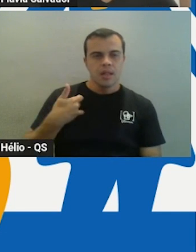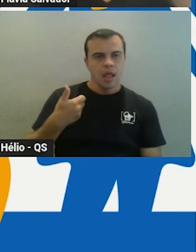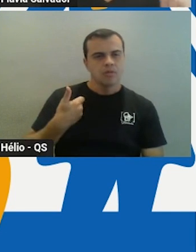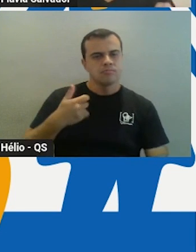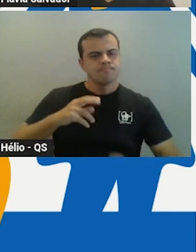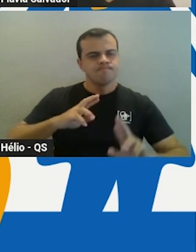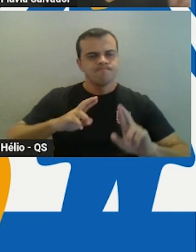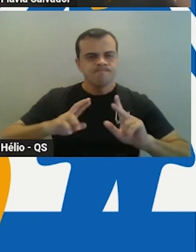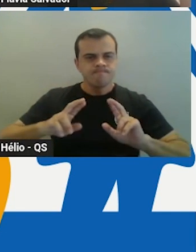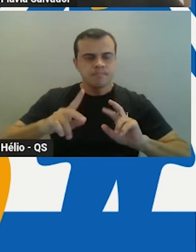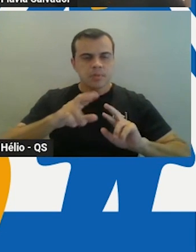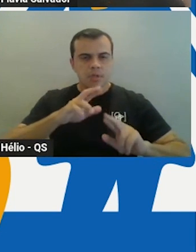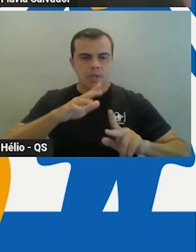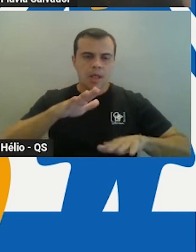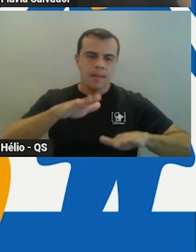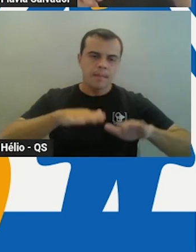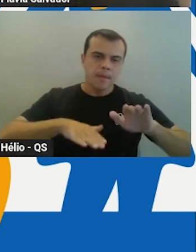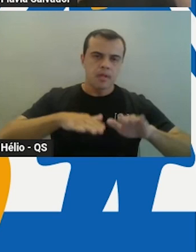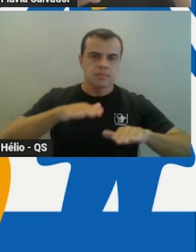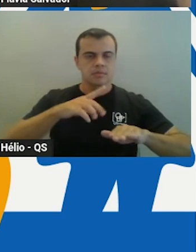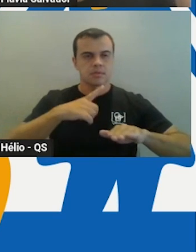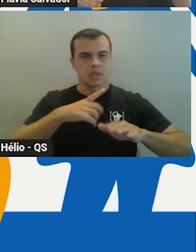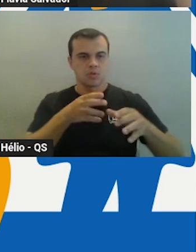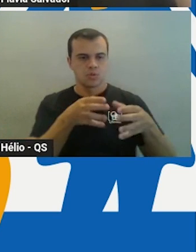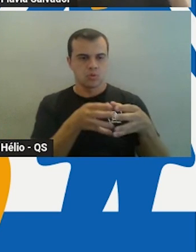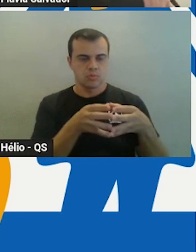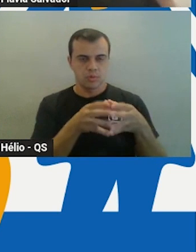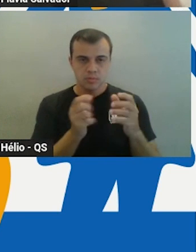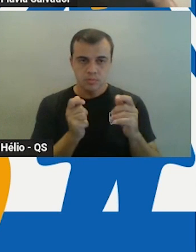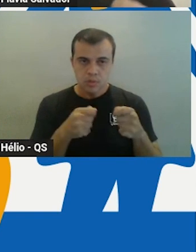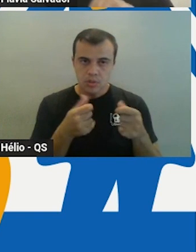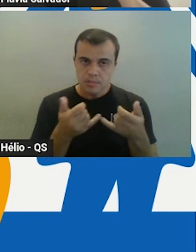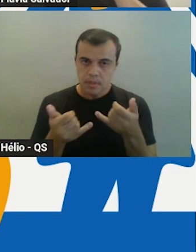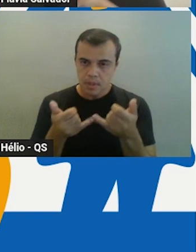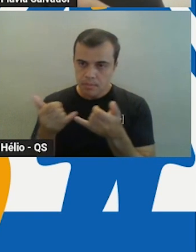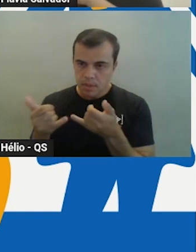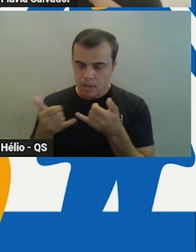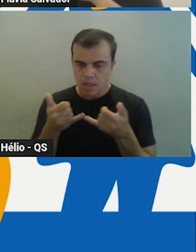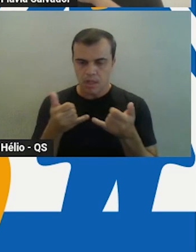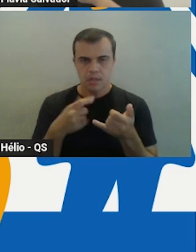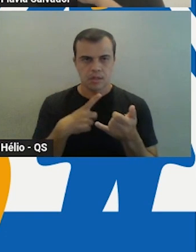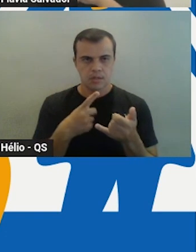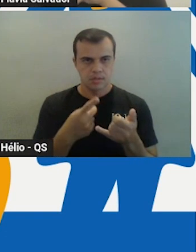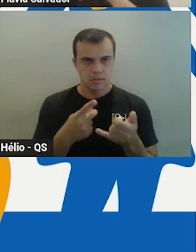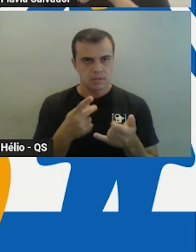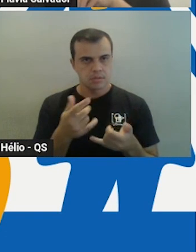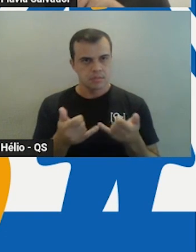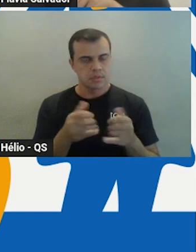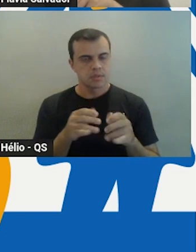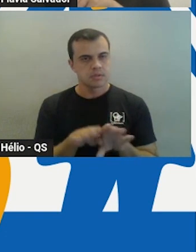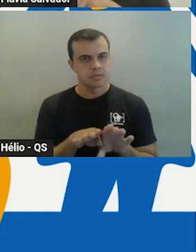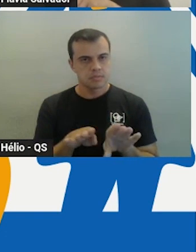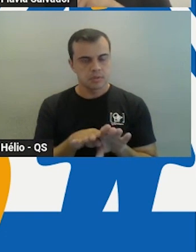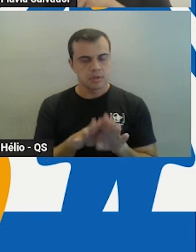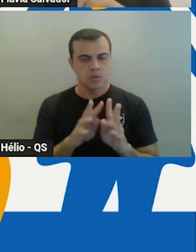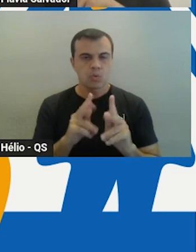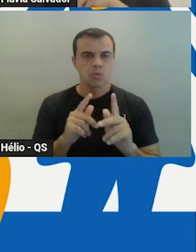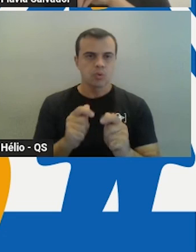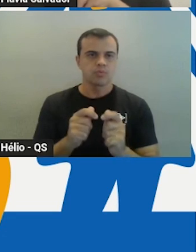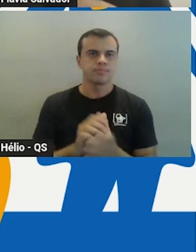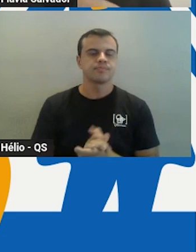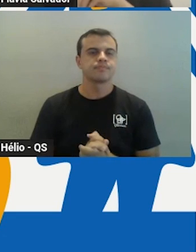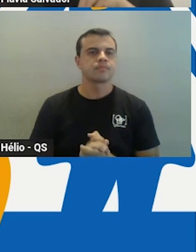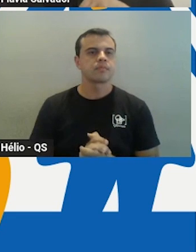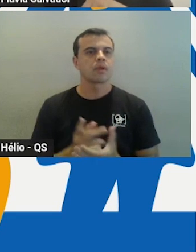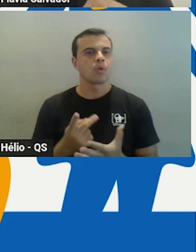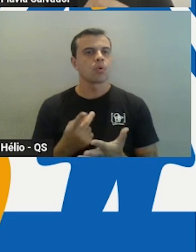ser maior ou menor, e aquela turma também pode ir brincando dessa brincadeira com todo mundo, e